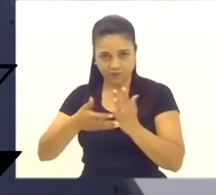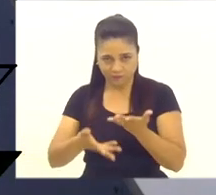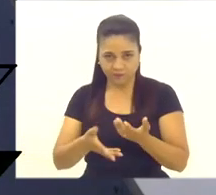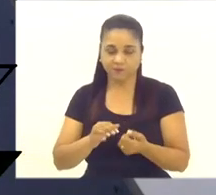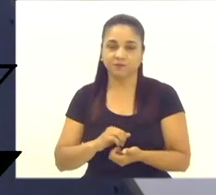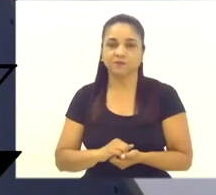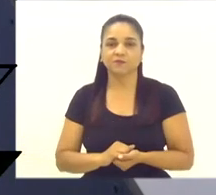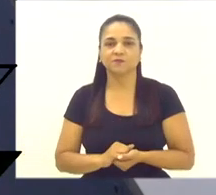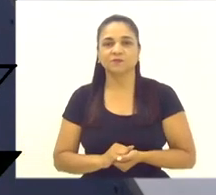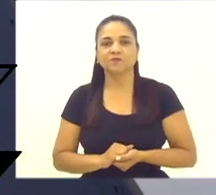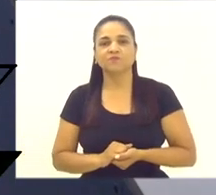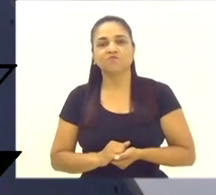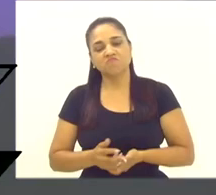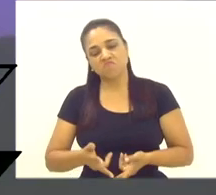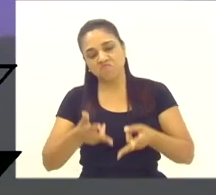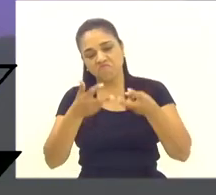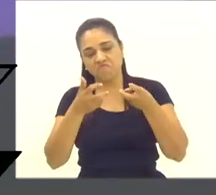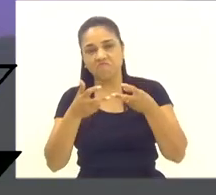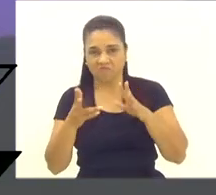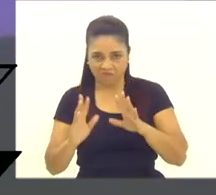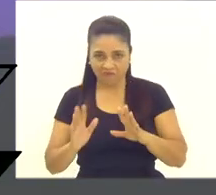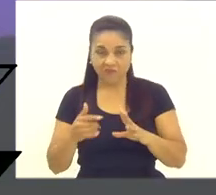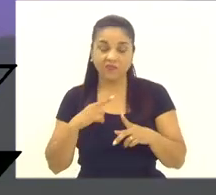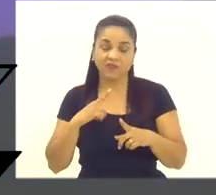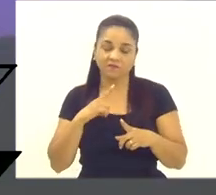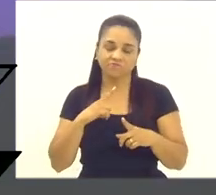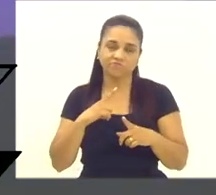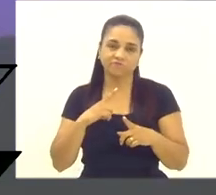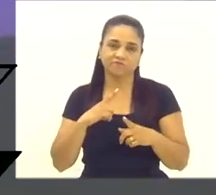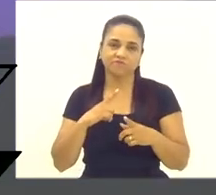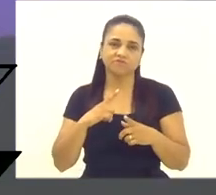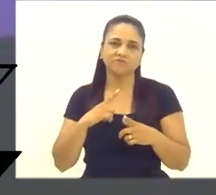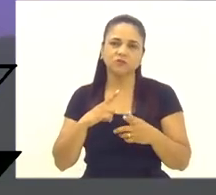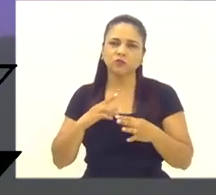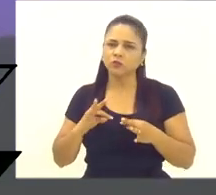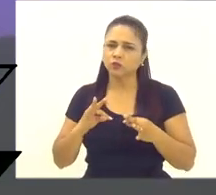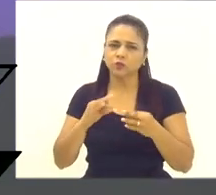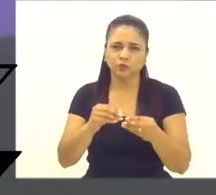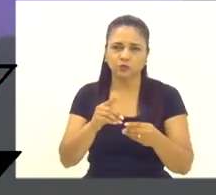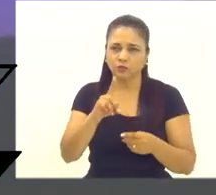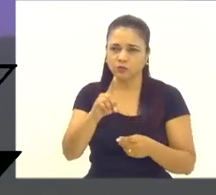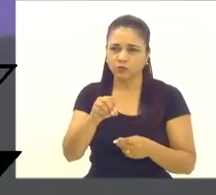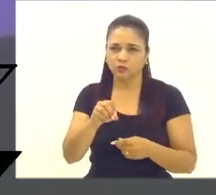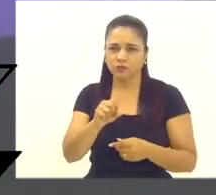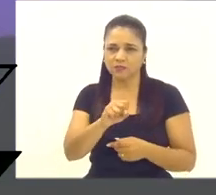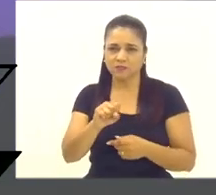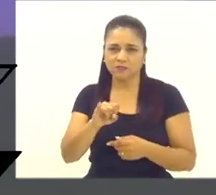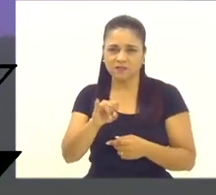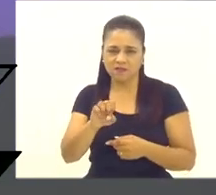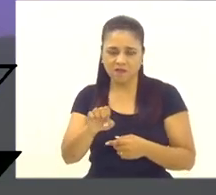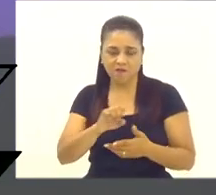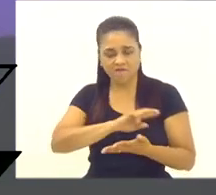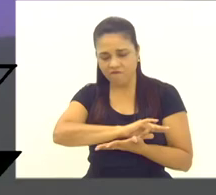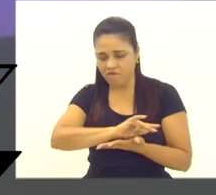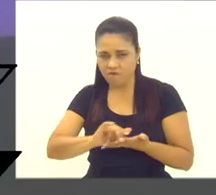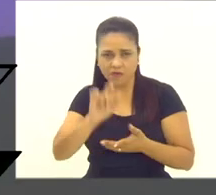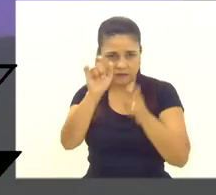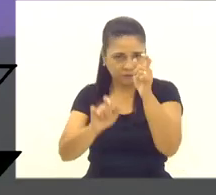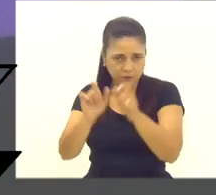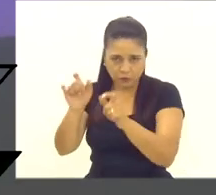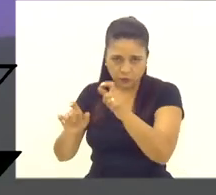e aí não é só né nesse caso eu acho que foi todo um dossiê com centenas de pessoas mas você tem também muitas